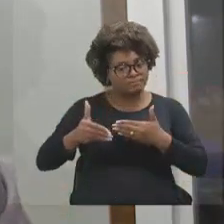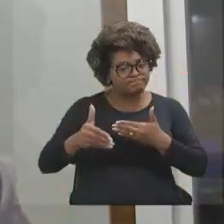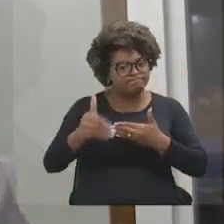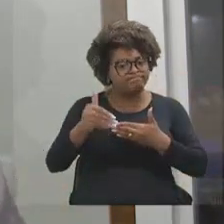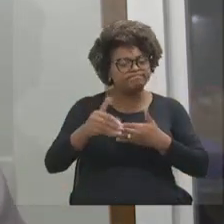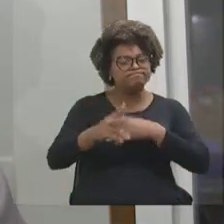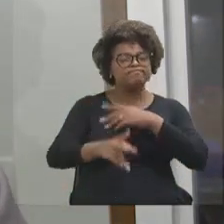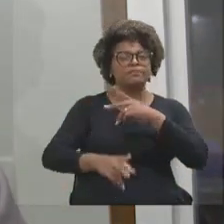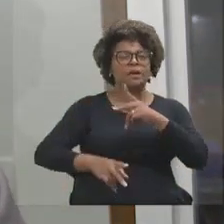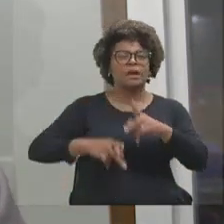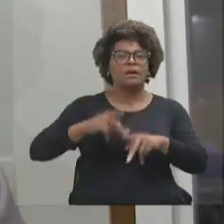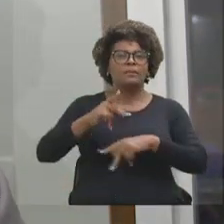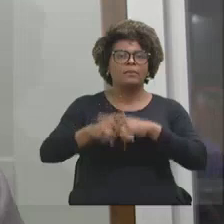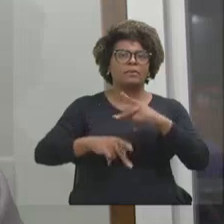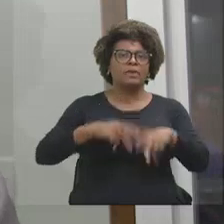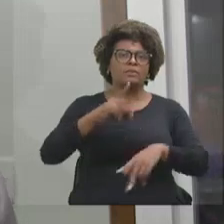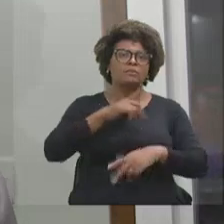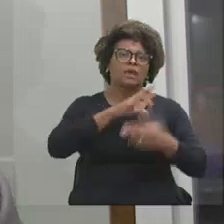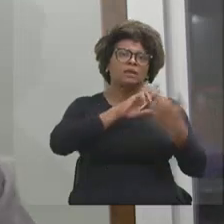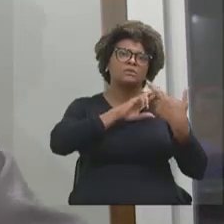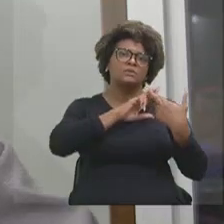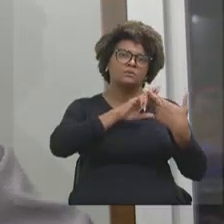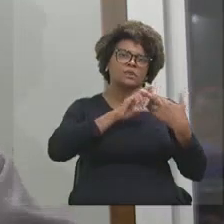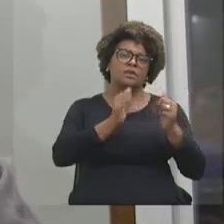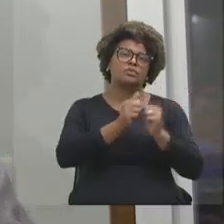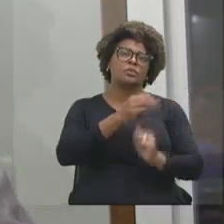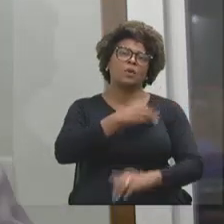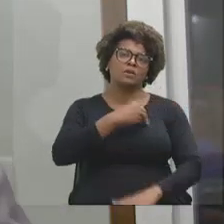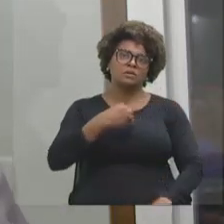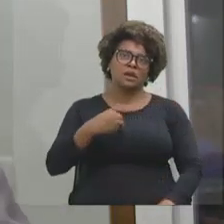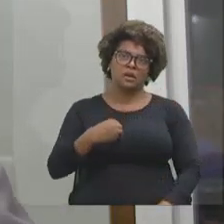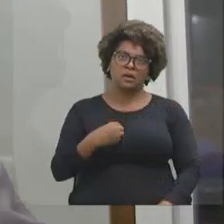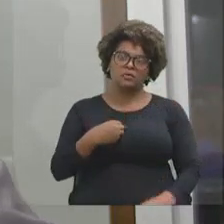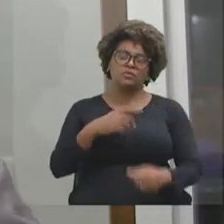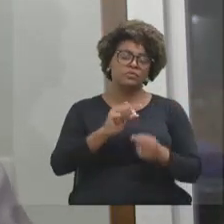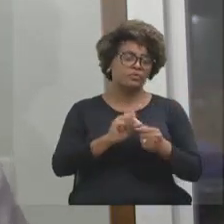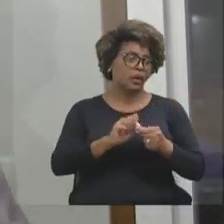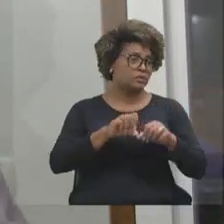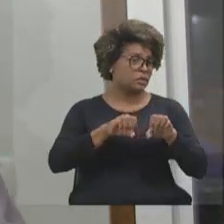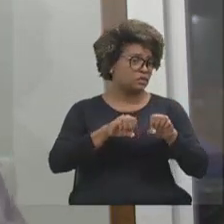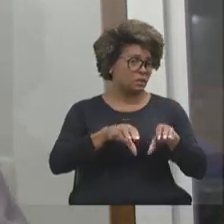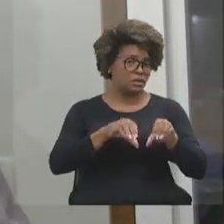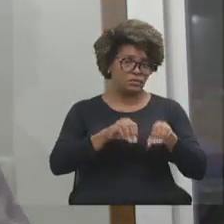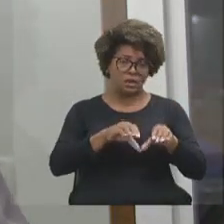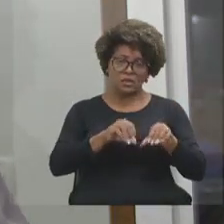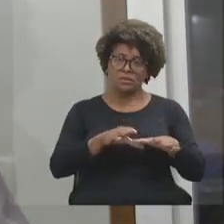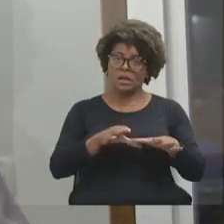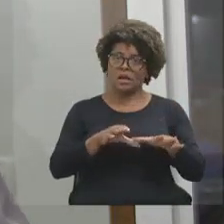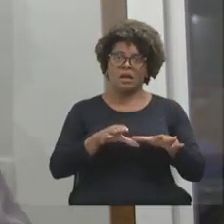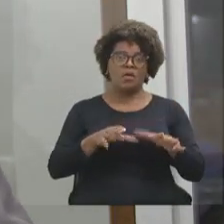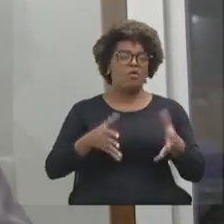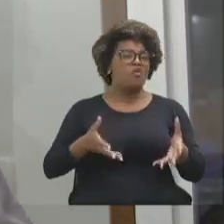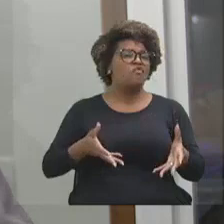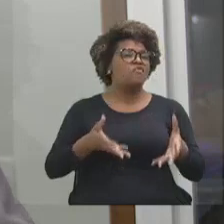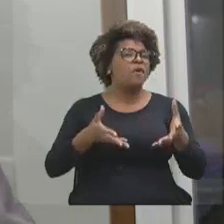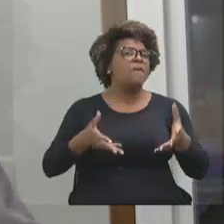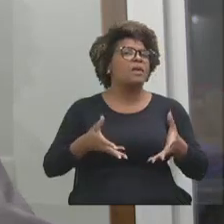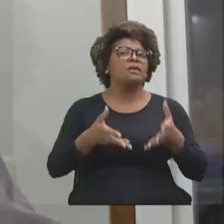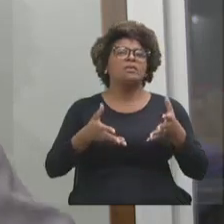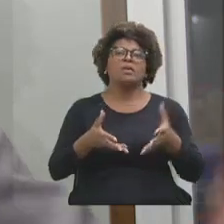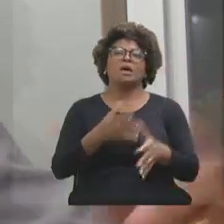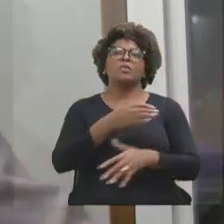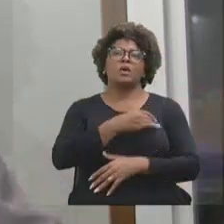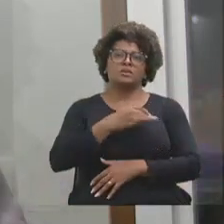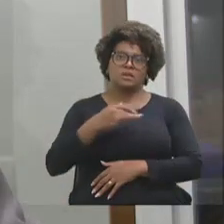responsabilize pela sua própria saúde através de ações de Educação de promoção em saúde para que